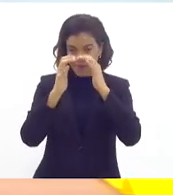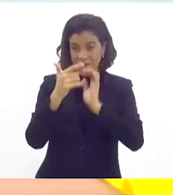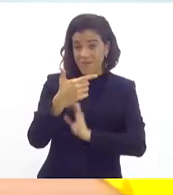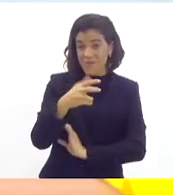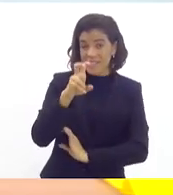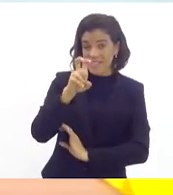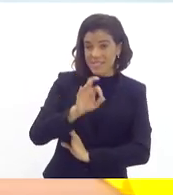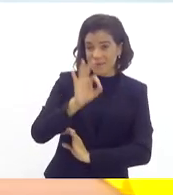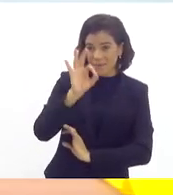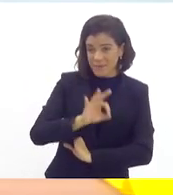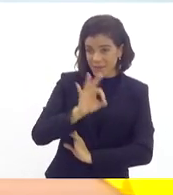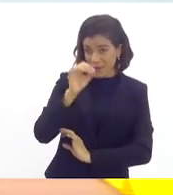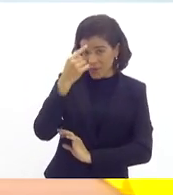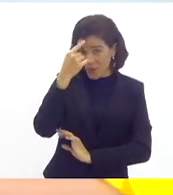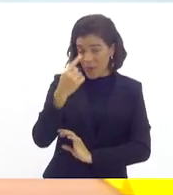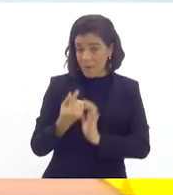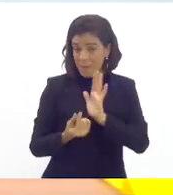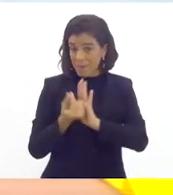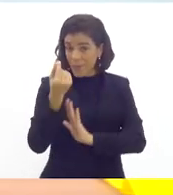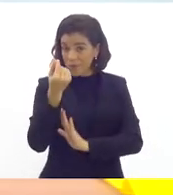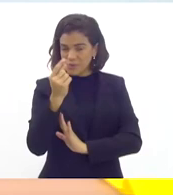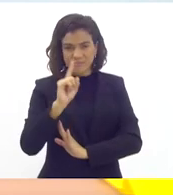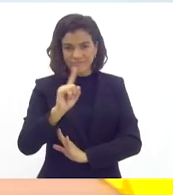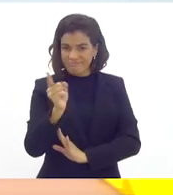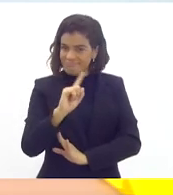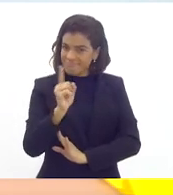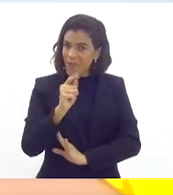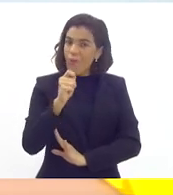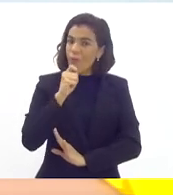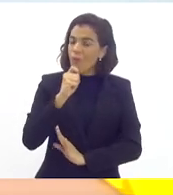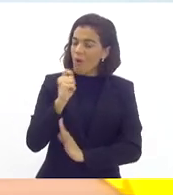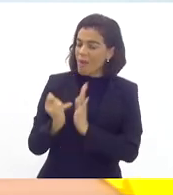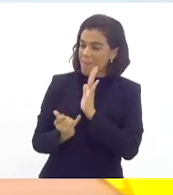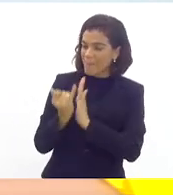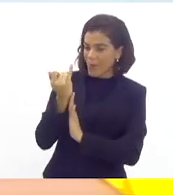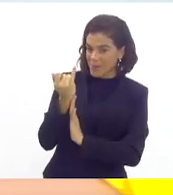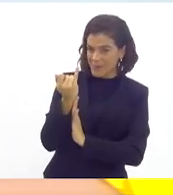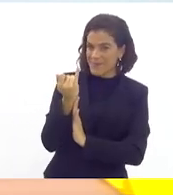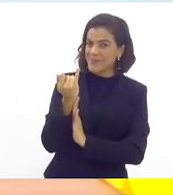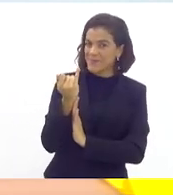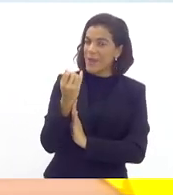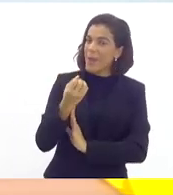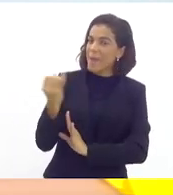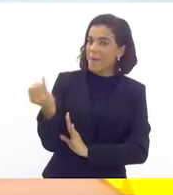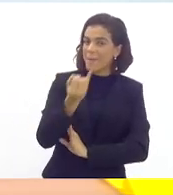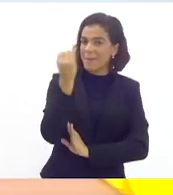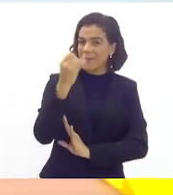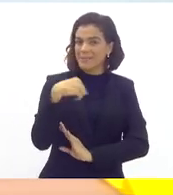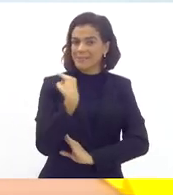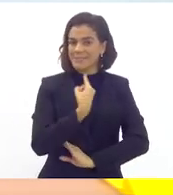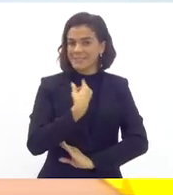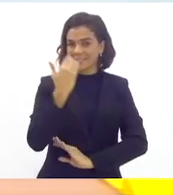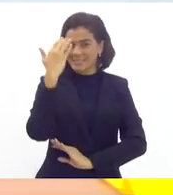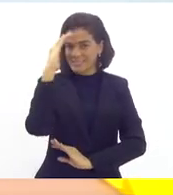25% do preço com imposto. Não é, pessoal, é 25% do preço sem imposto. É importante a gente entender isso, tá?